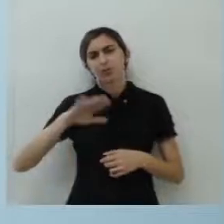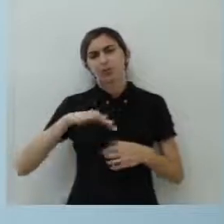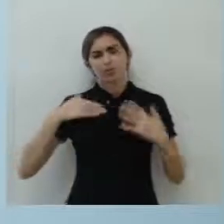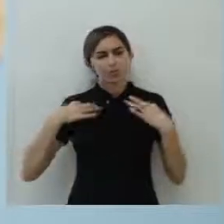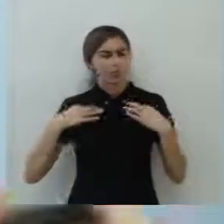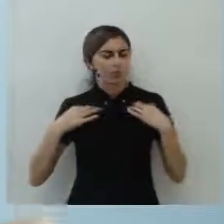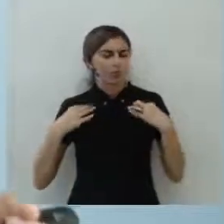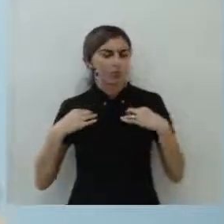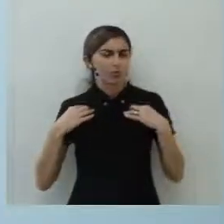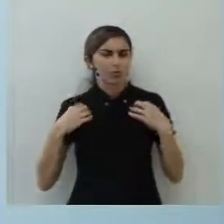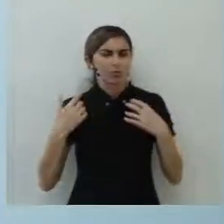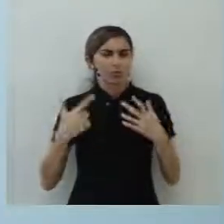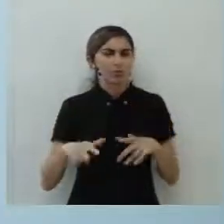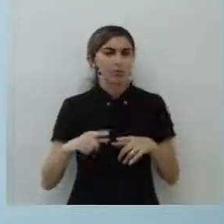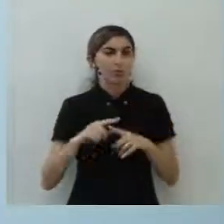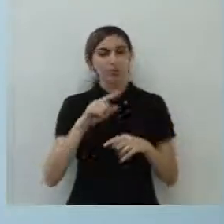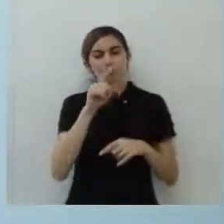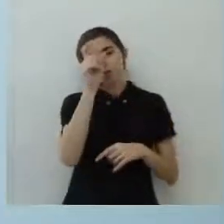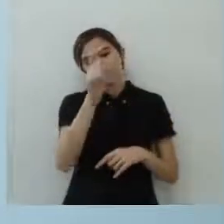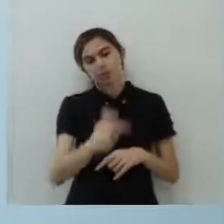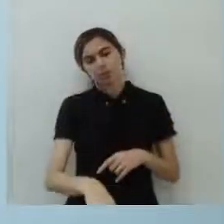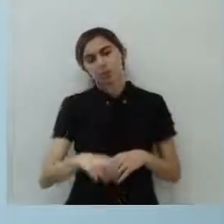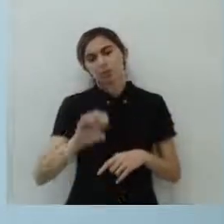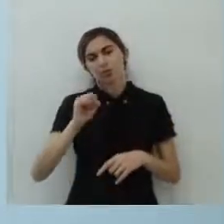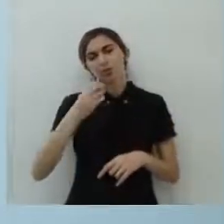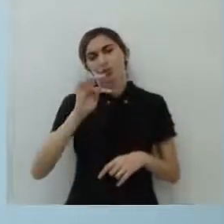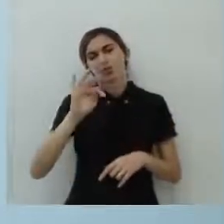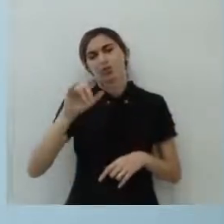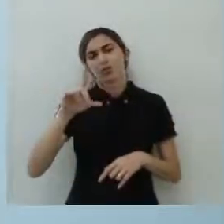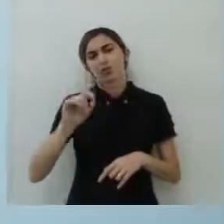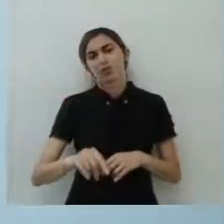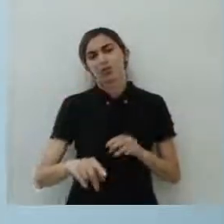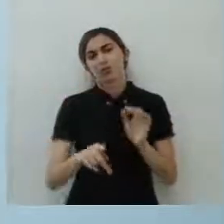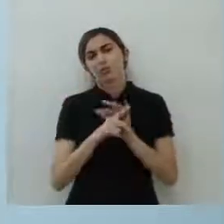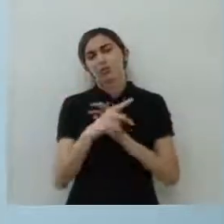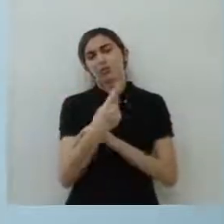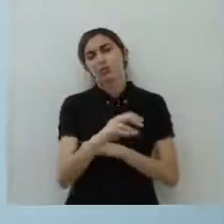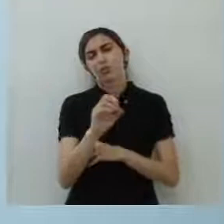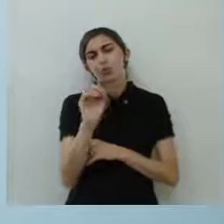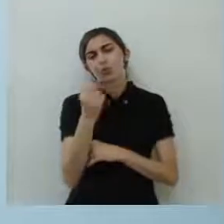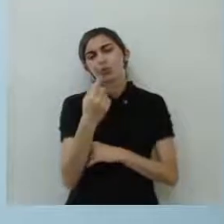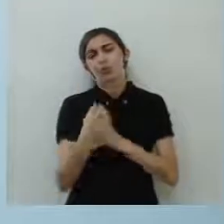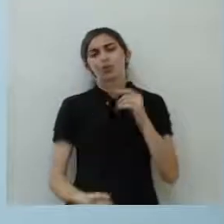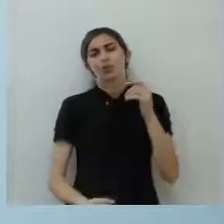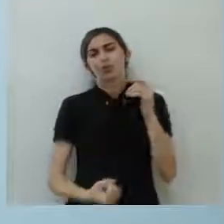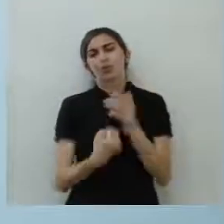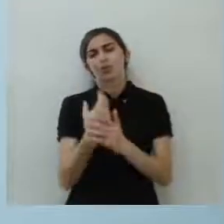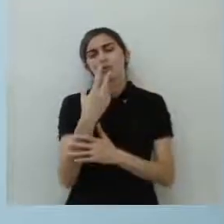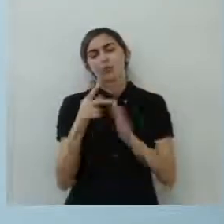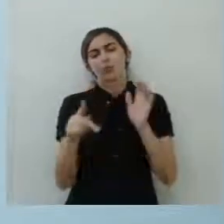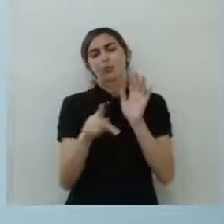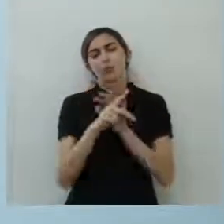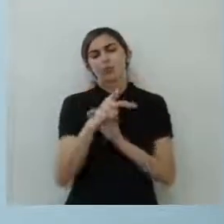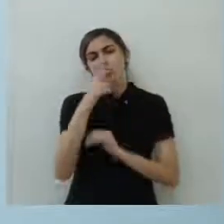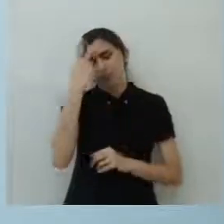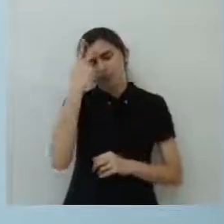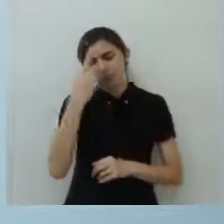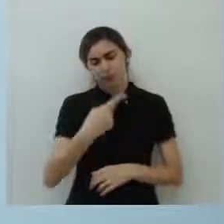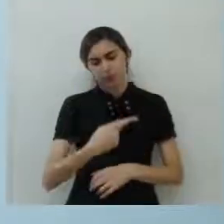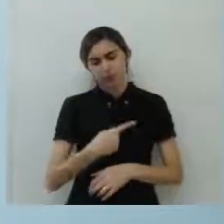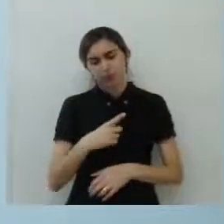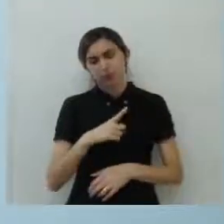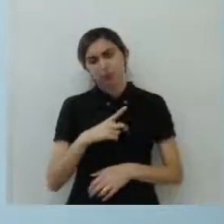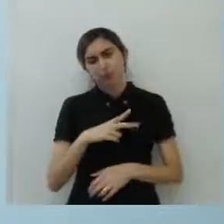vestindo o que os outros vestem. Chacrinha, ele teve estilo, ou seja, ele foi original. Ele criou um jeito próprio de